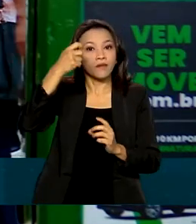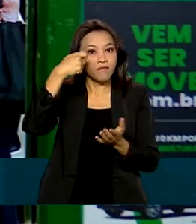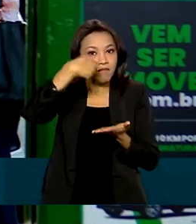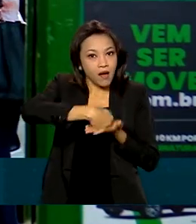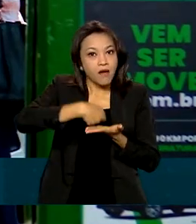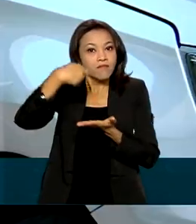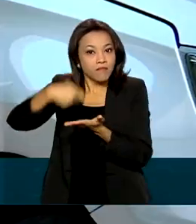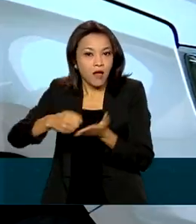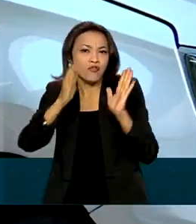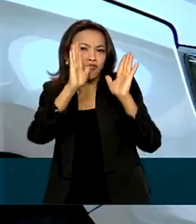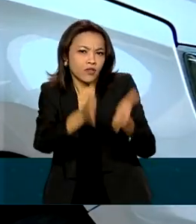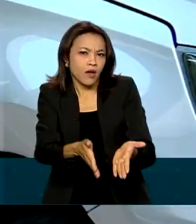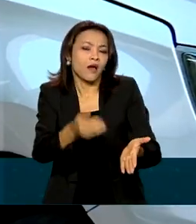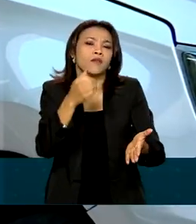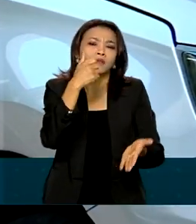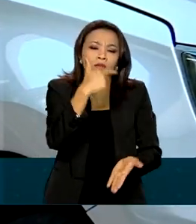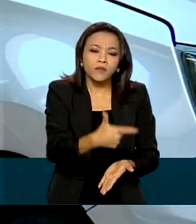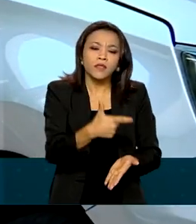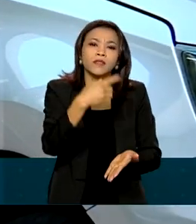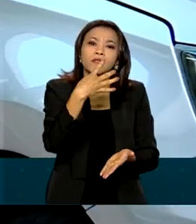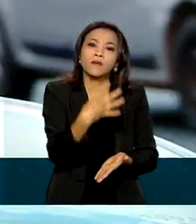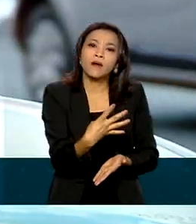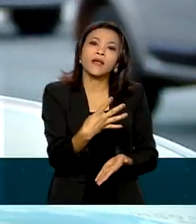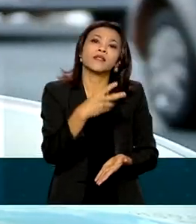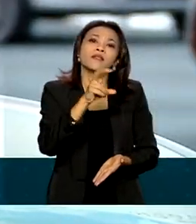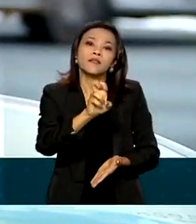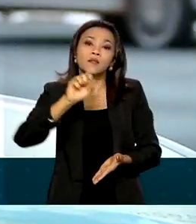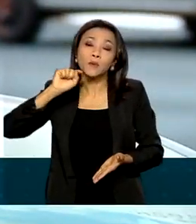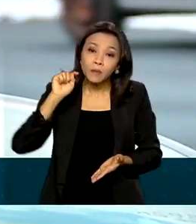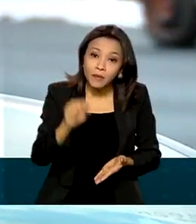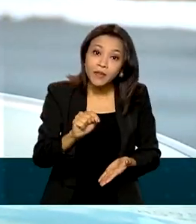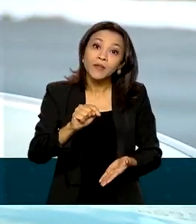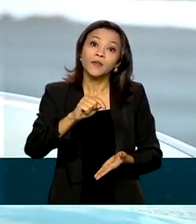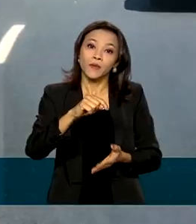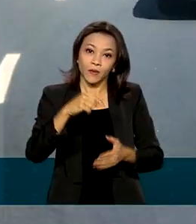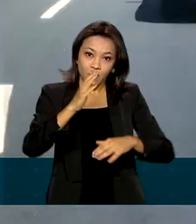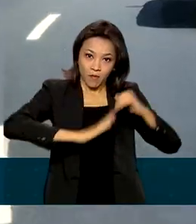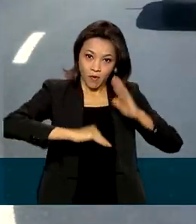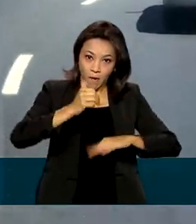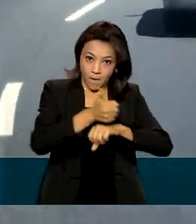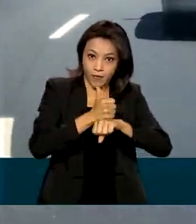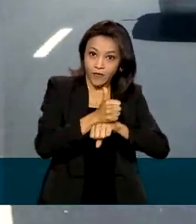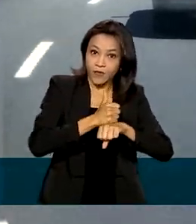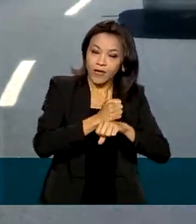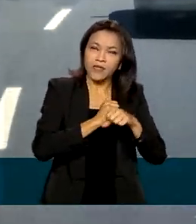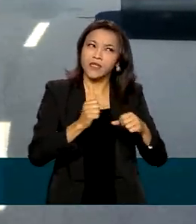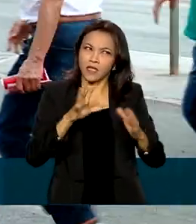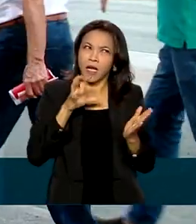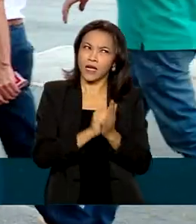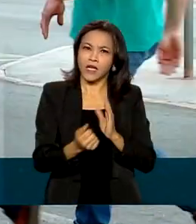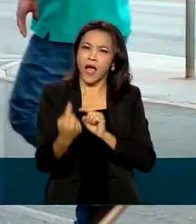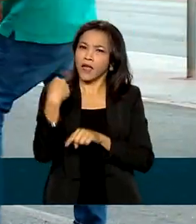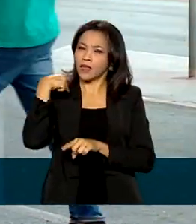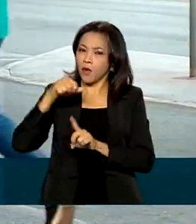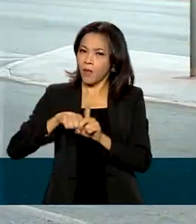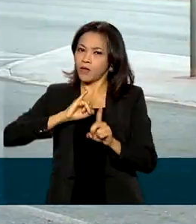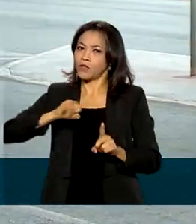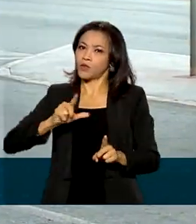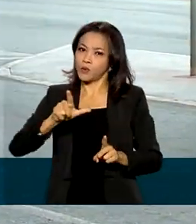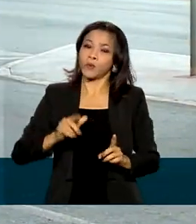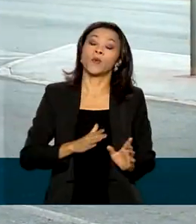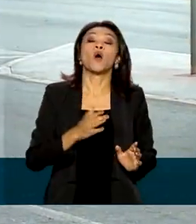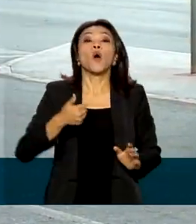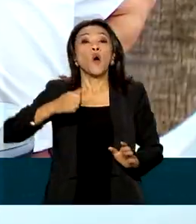sido pagas para 245 mil taxistas cadastrados até Julho até onze de setembro